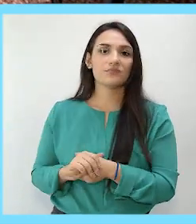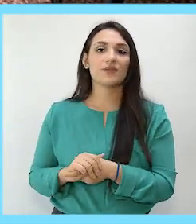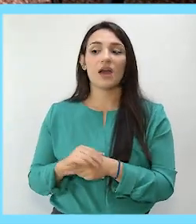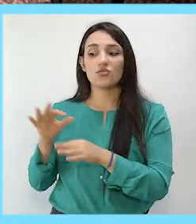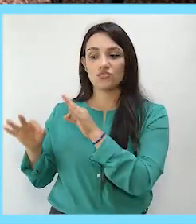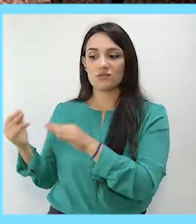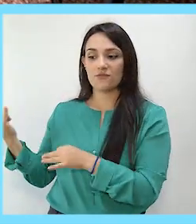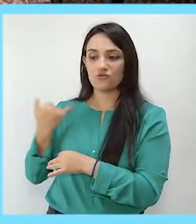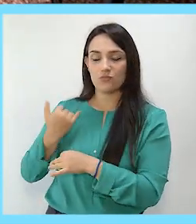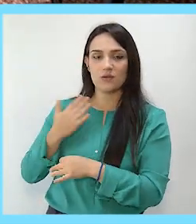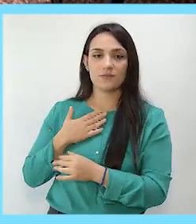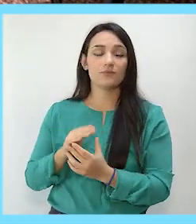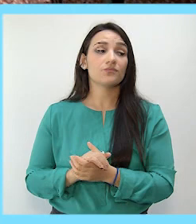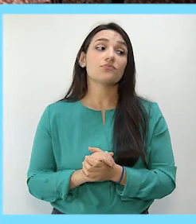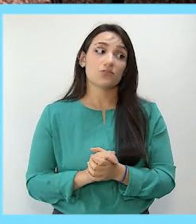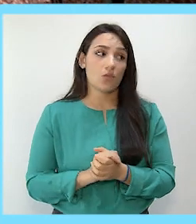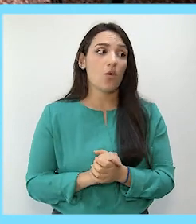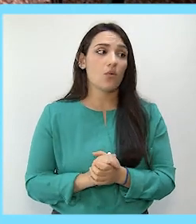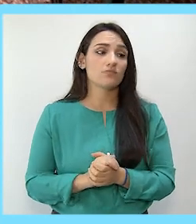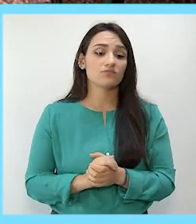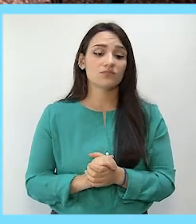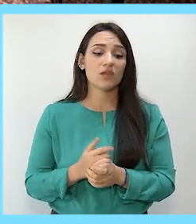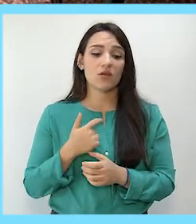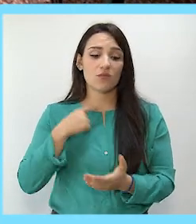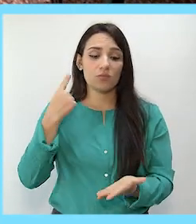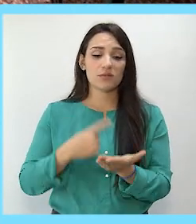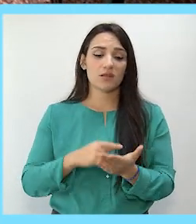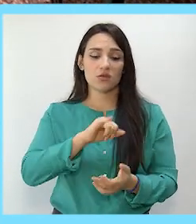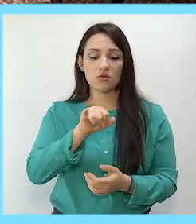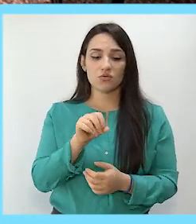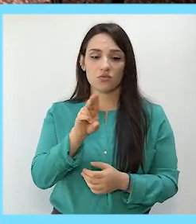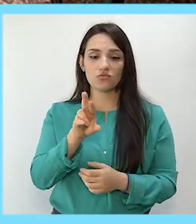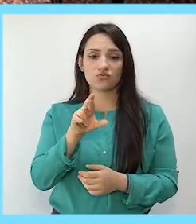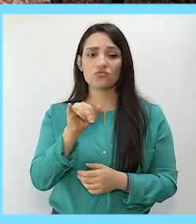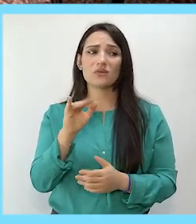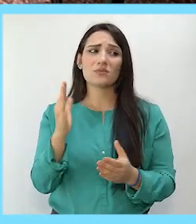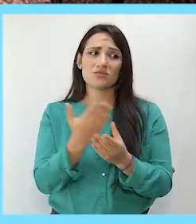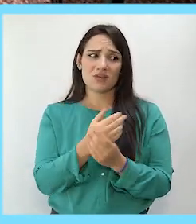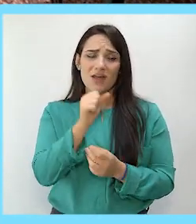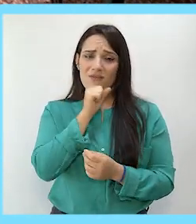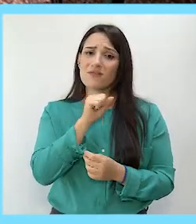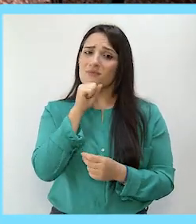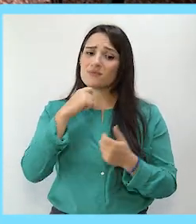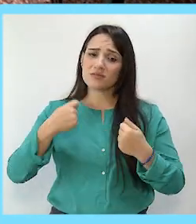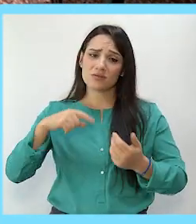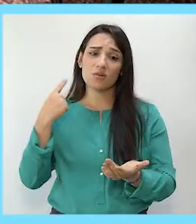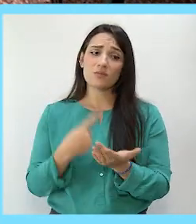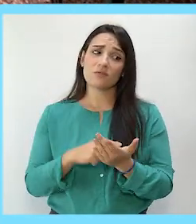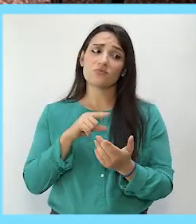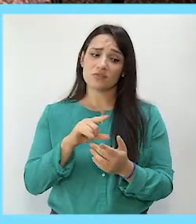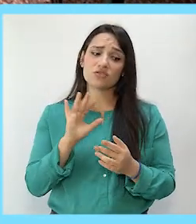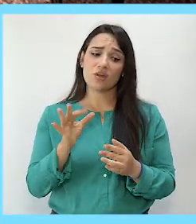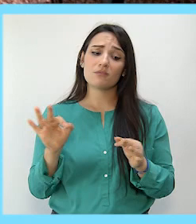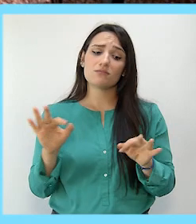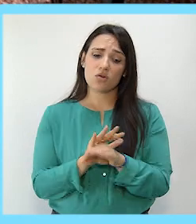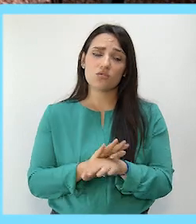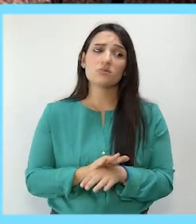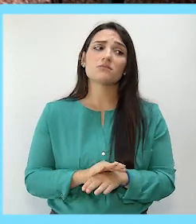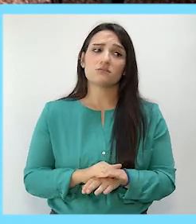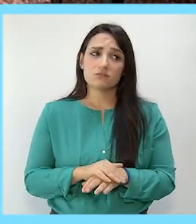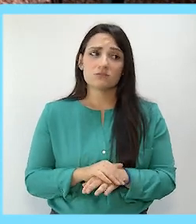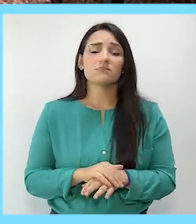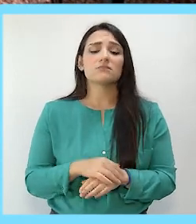um júri, né? Esse júri o processo é muito antigo e temos que marcar, então você se